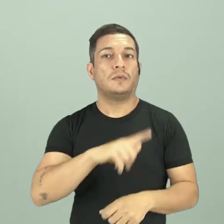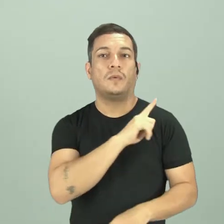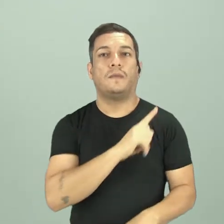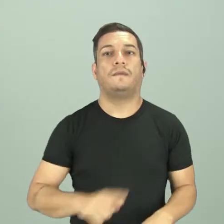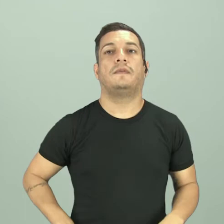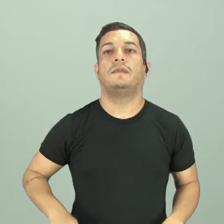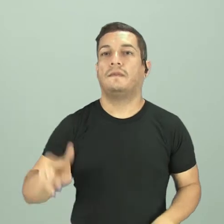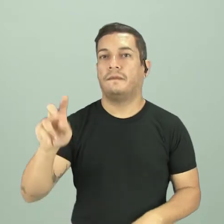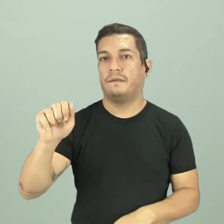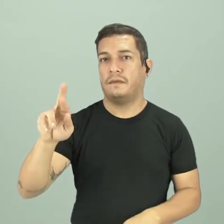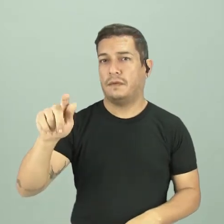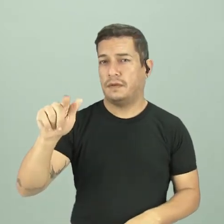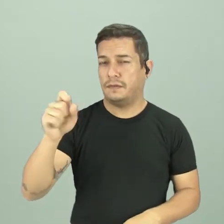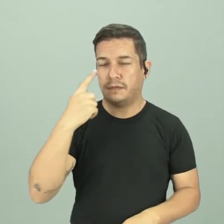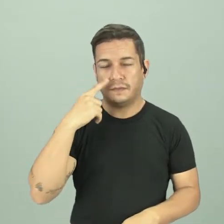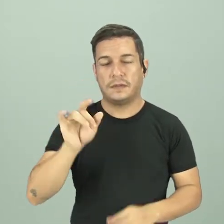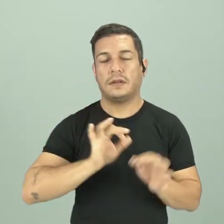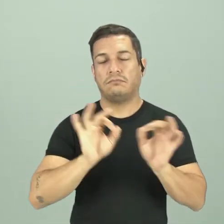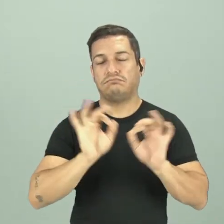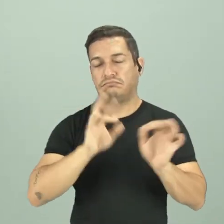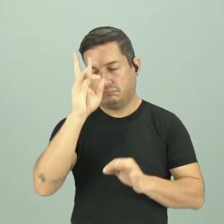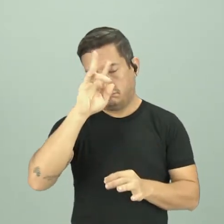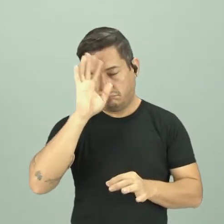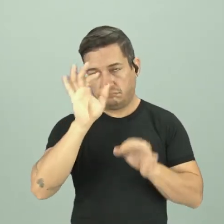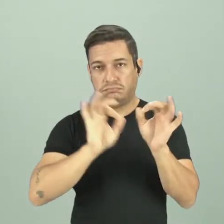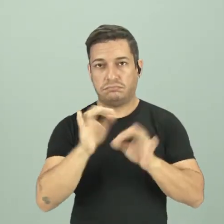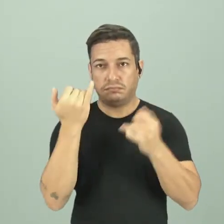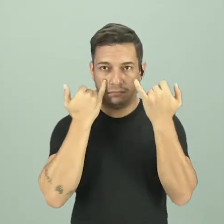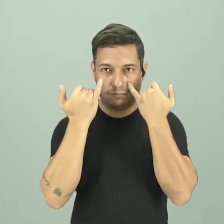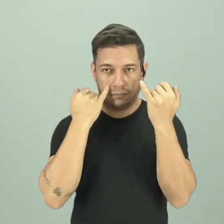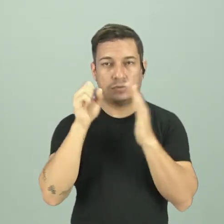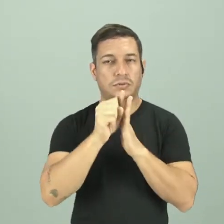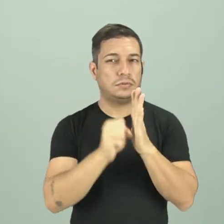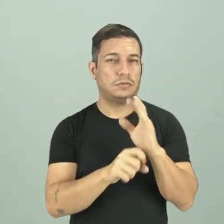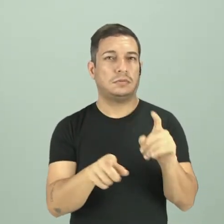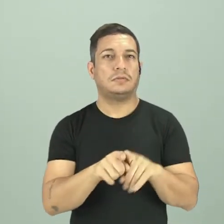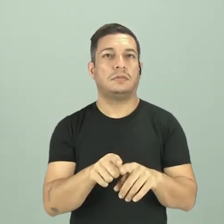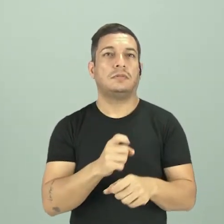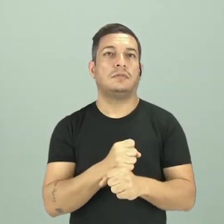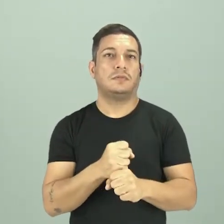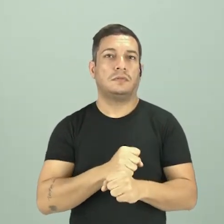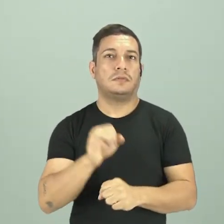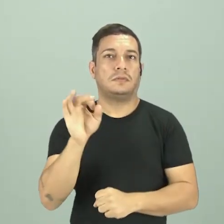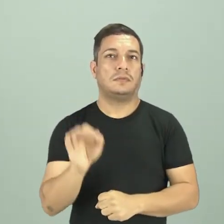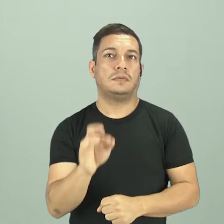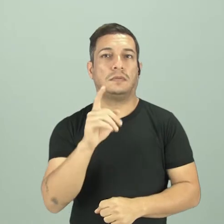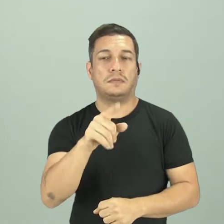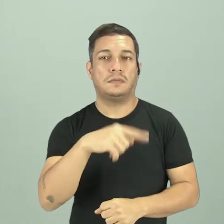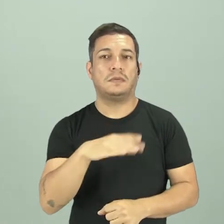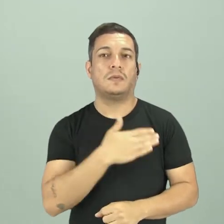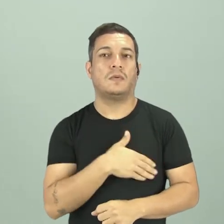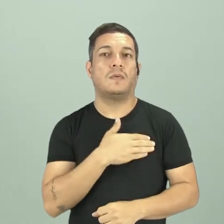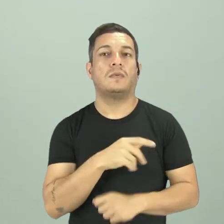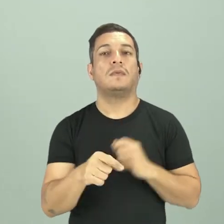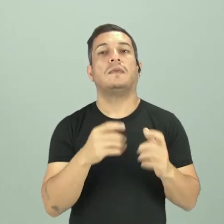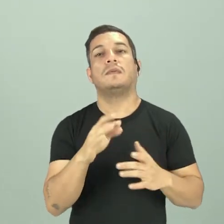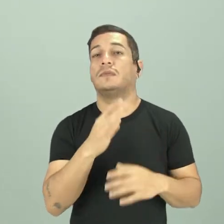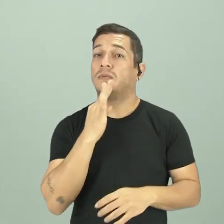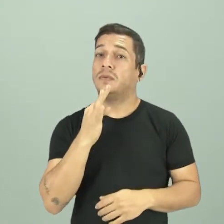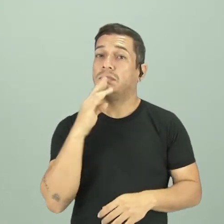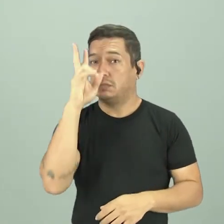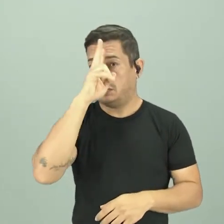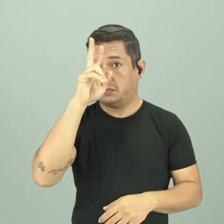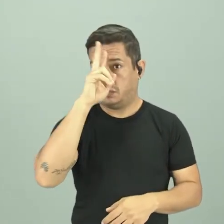retomada histórica muito bem organizada, com as informações ali de séculos, né, do ano também direitinho. Então se você gosta de trabalhar com esse